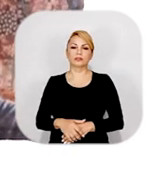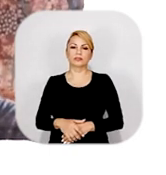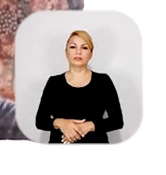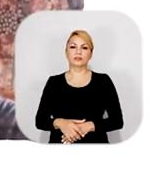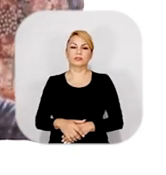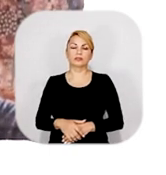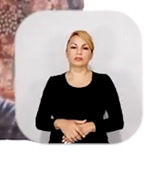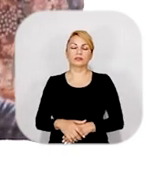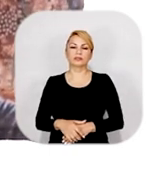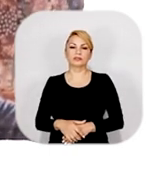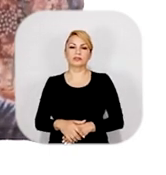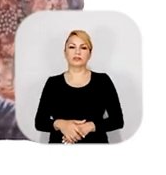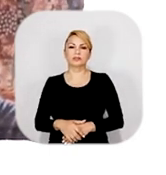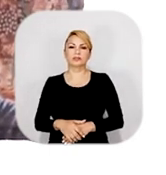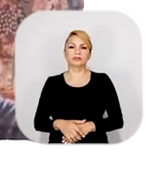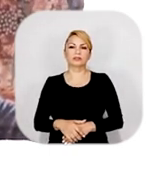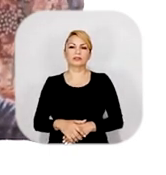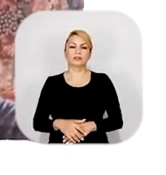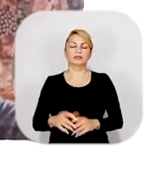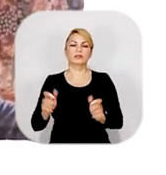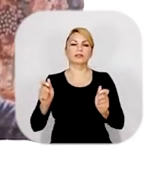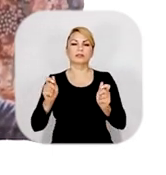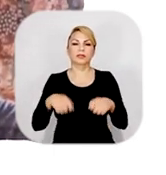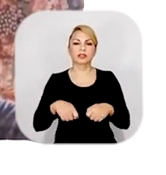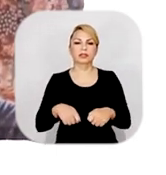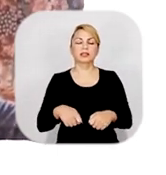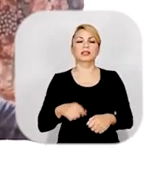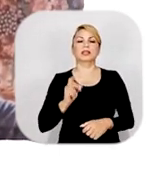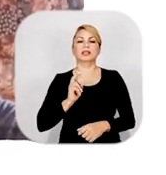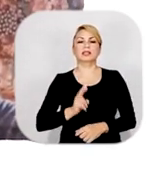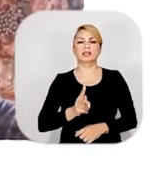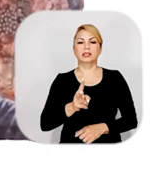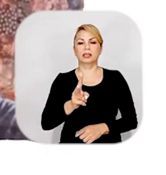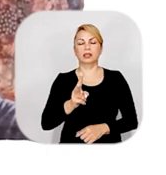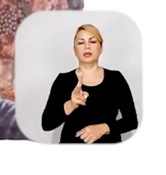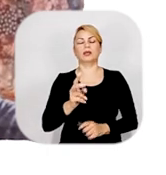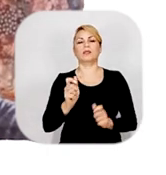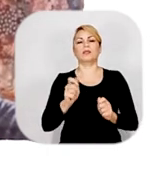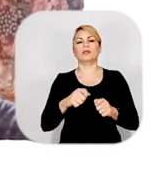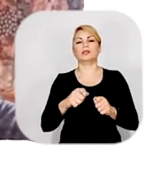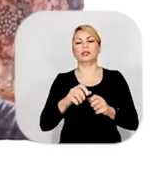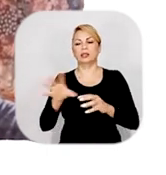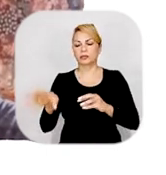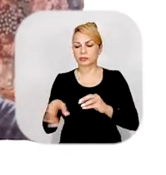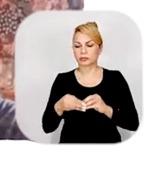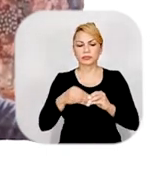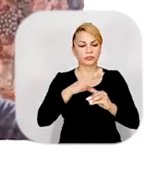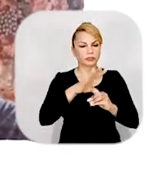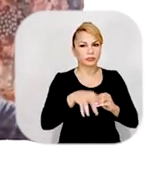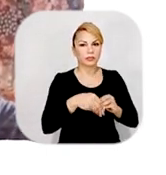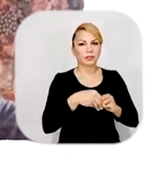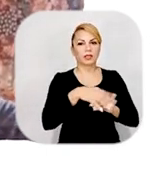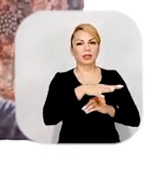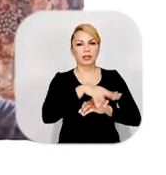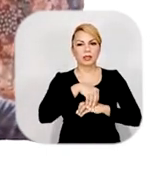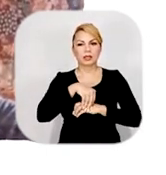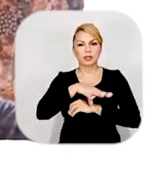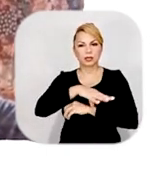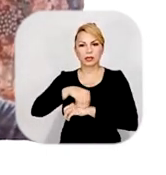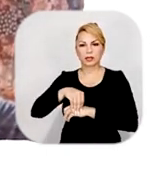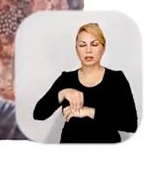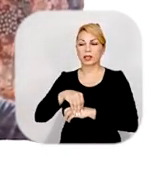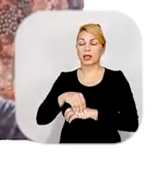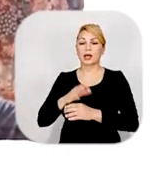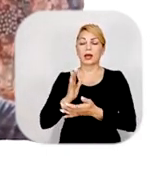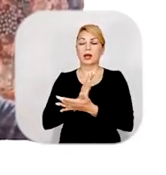a possibilidade de sempre poder juntar, porque é verdade que as pessoas não veem muito interesse